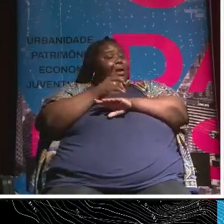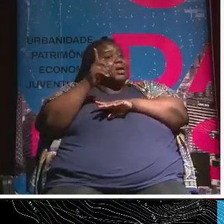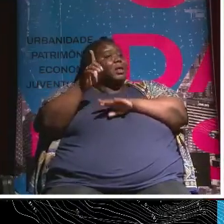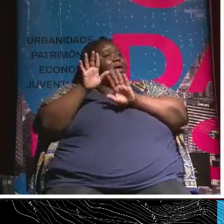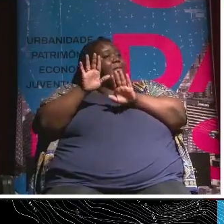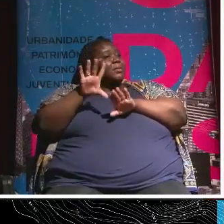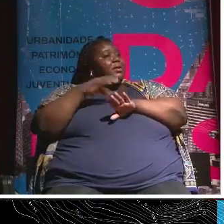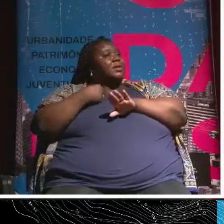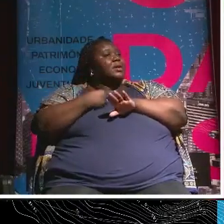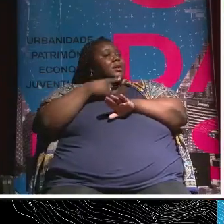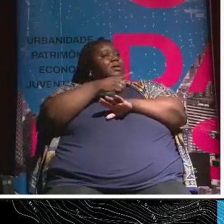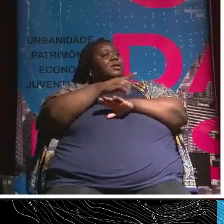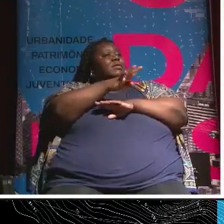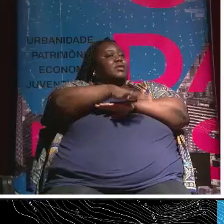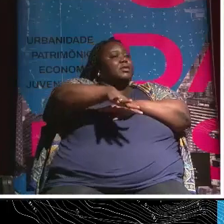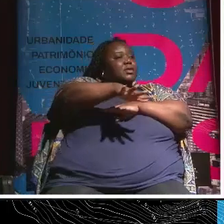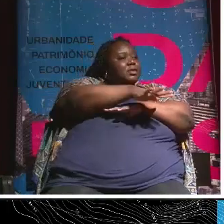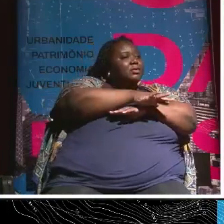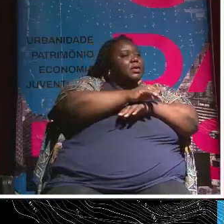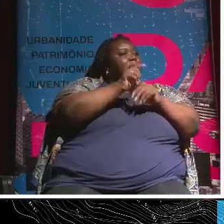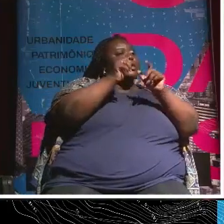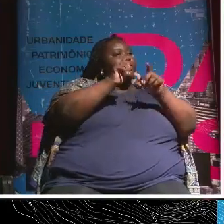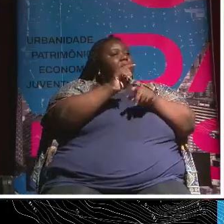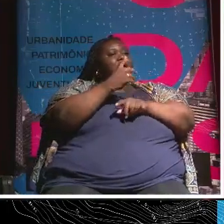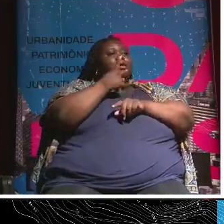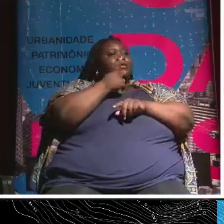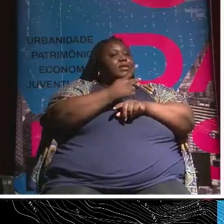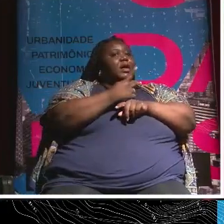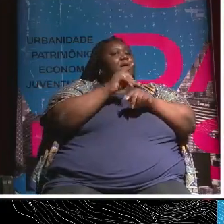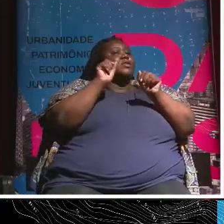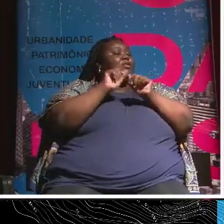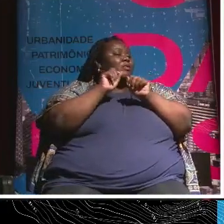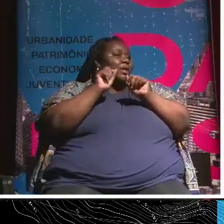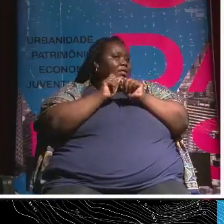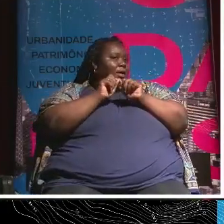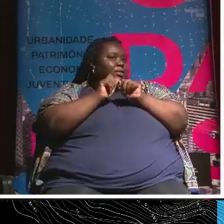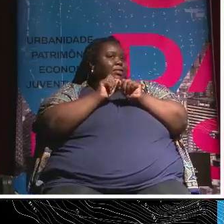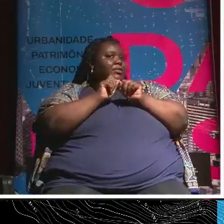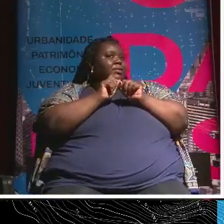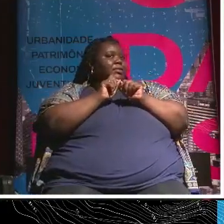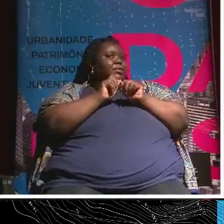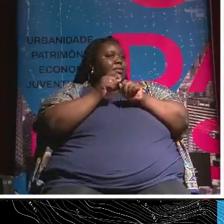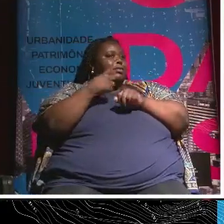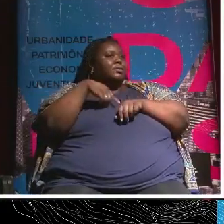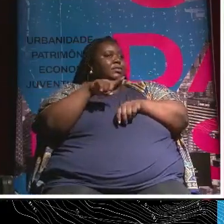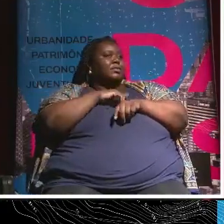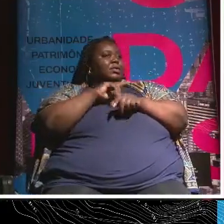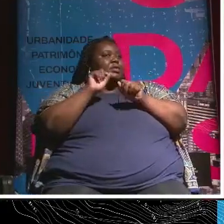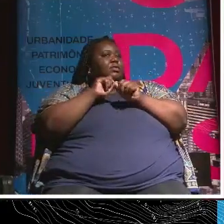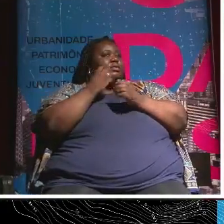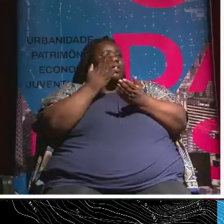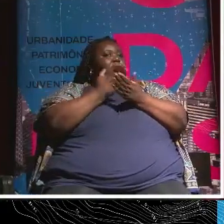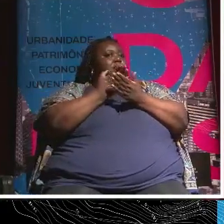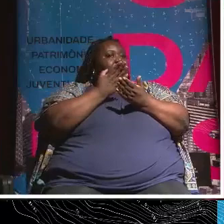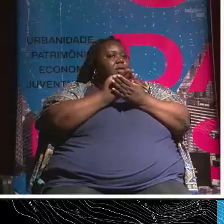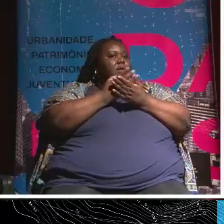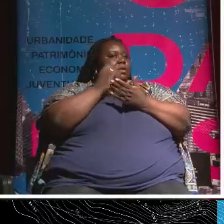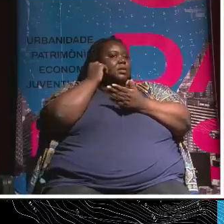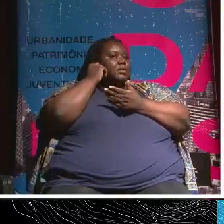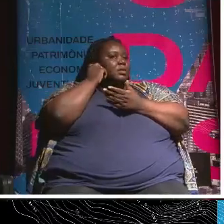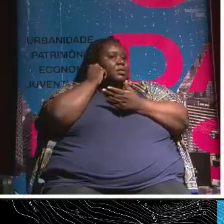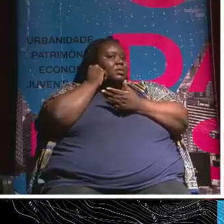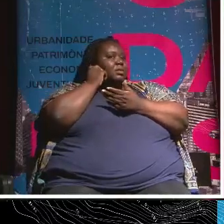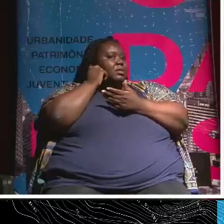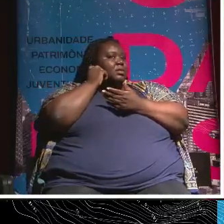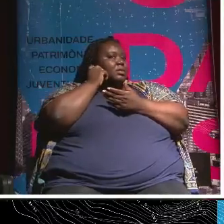ela está no território, no lugar, falando e produzindo. Né? A gente fez um estudo lá, agora,